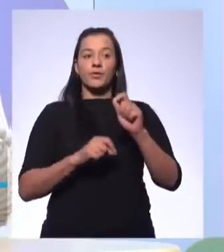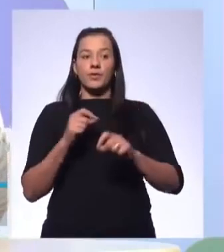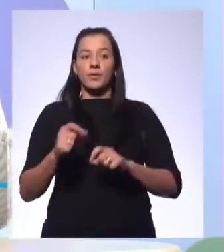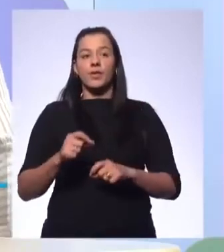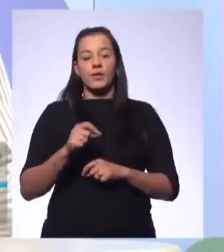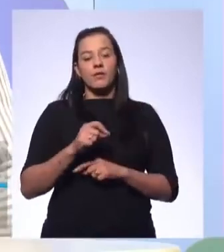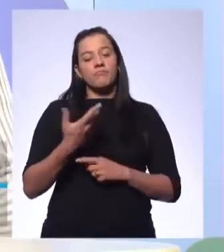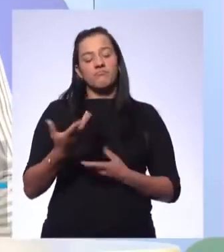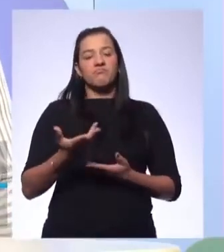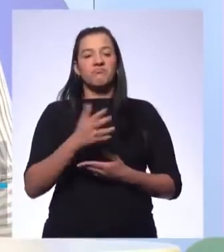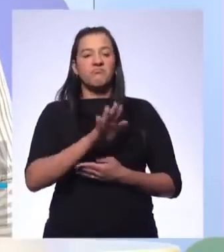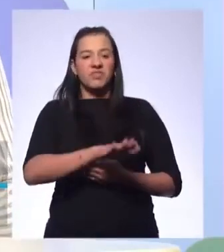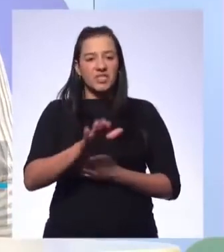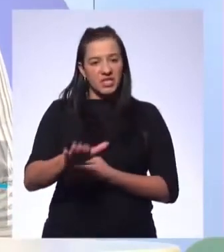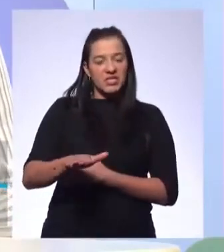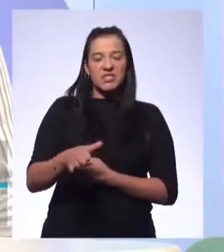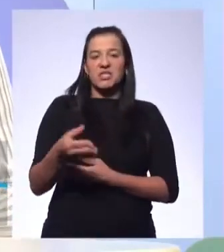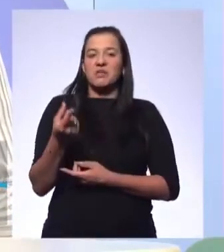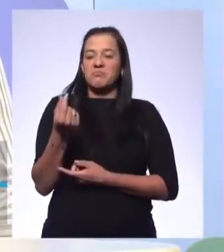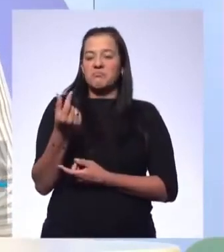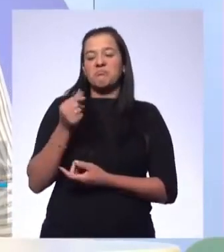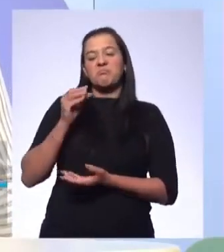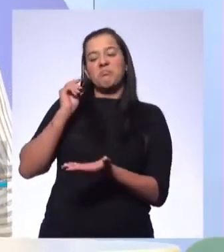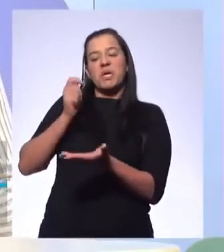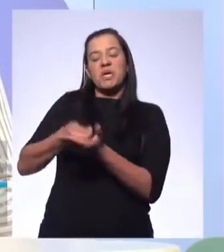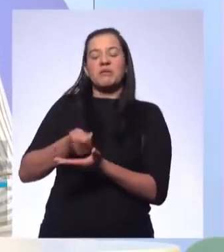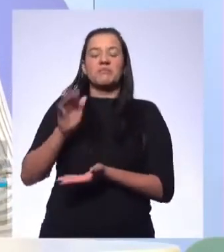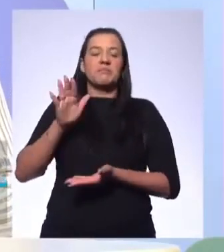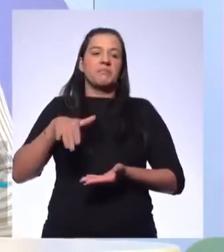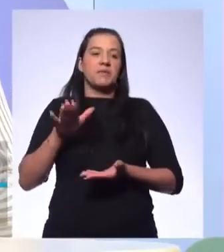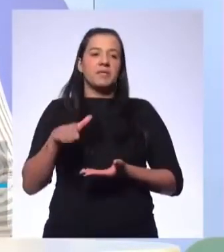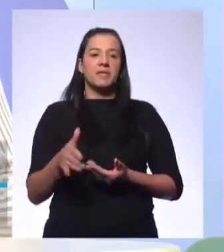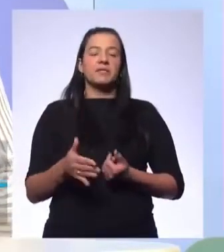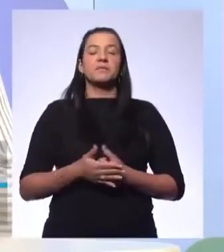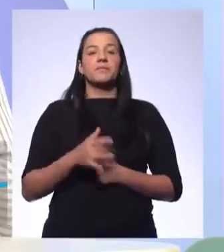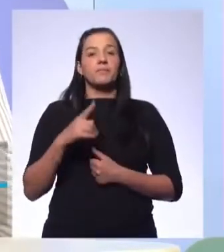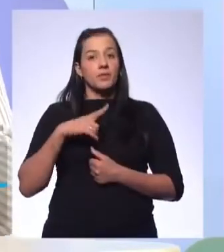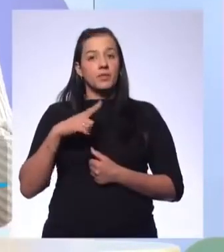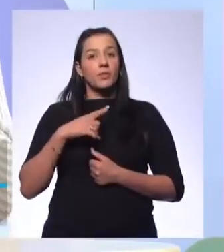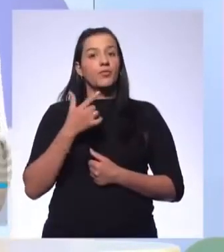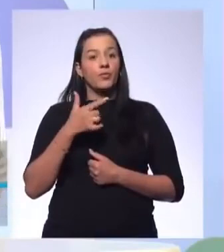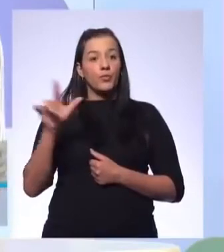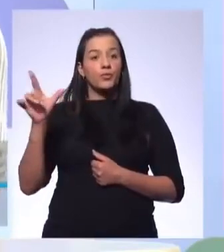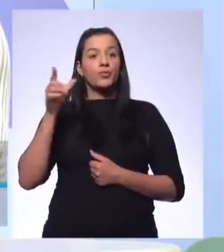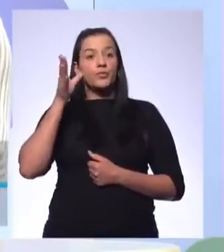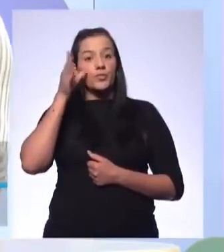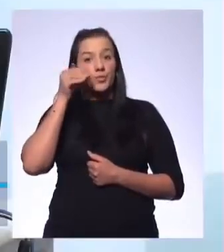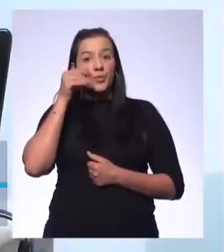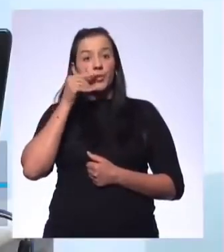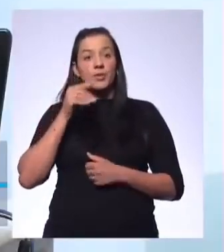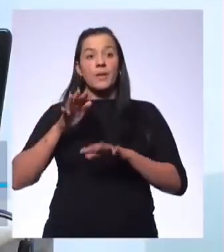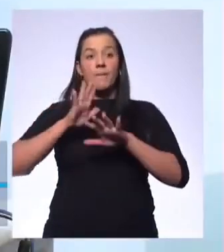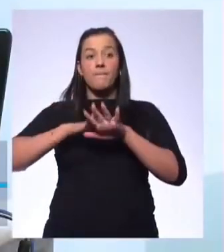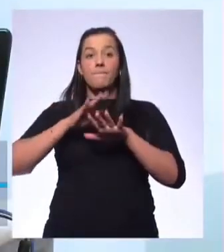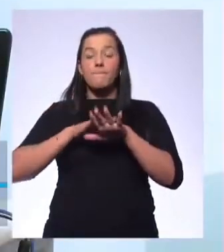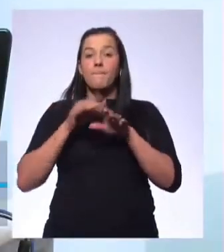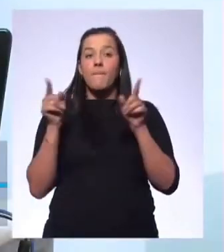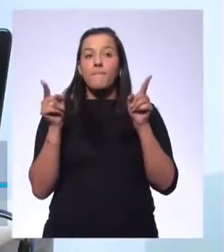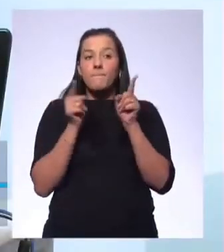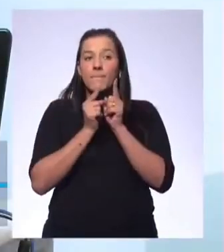obra barata. Mas outros estudantes colocaram algo curioso aqui, porque as mãos das crianças eram